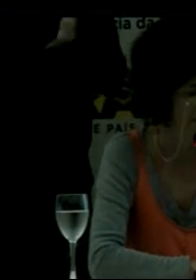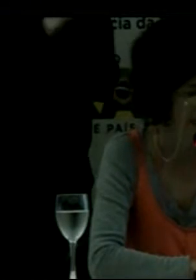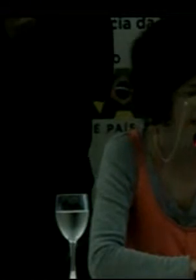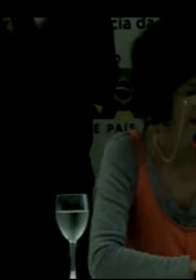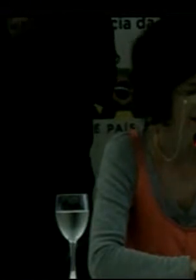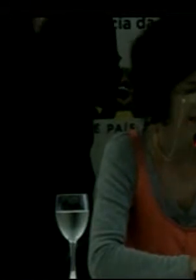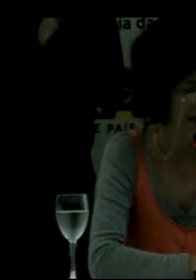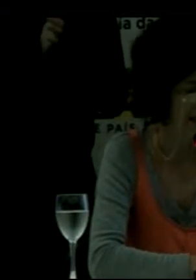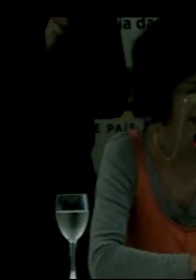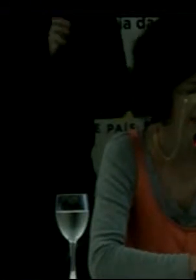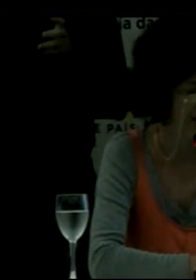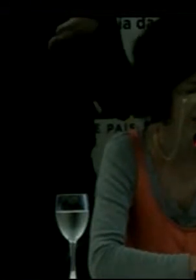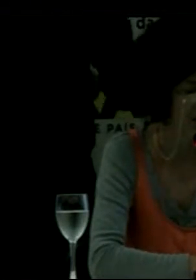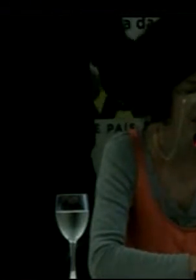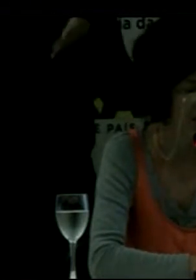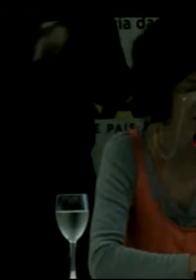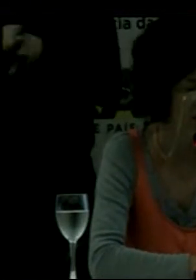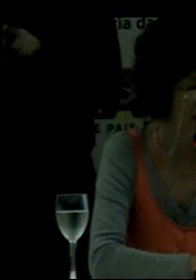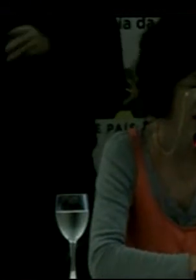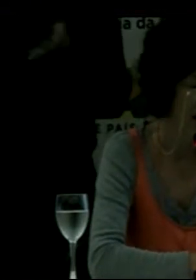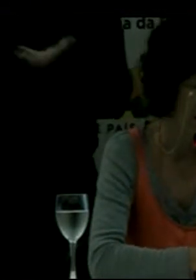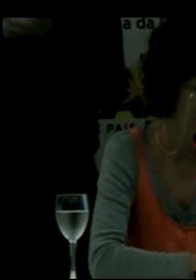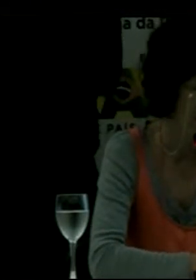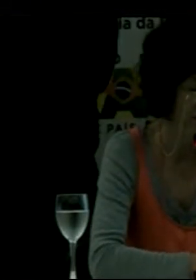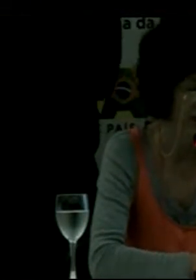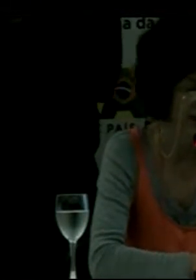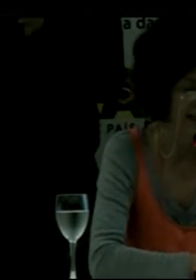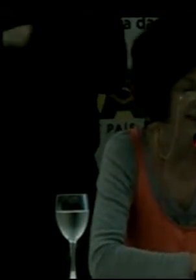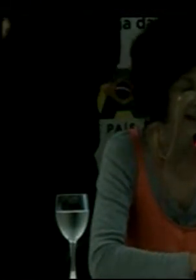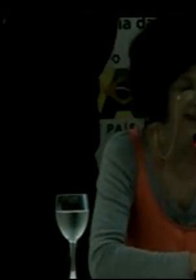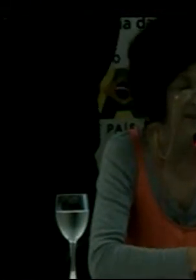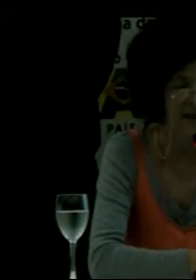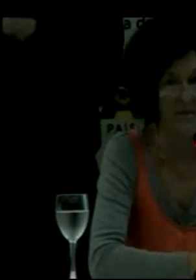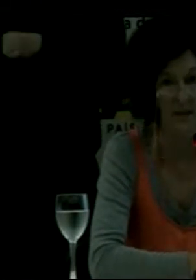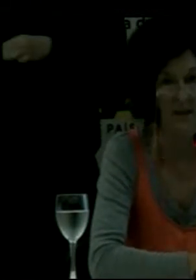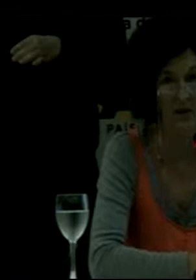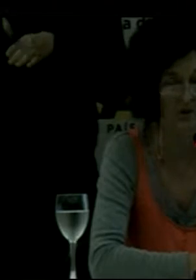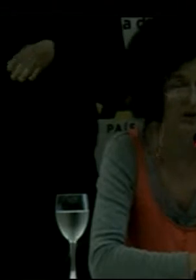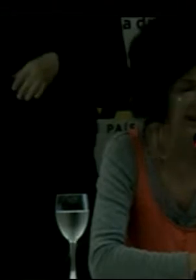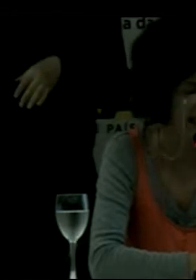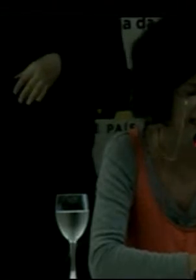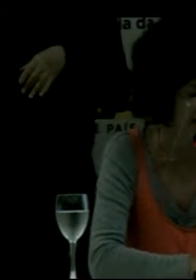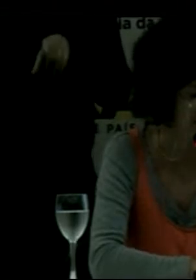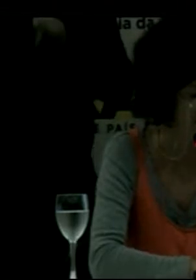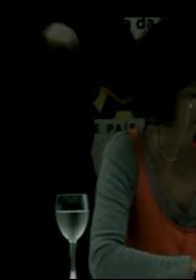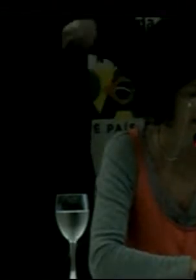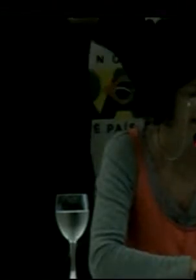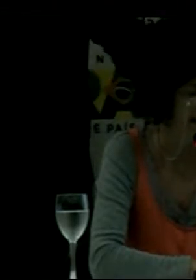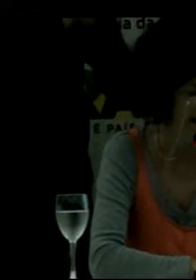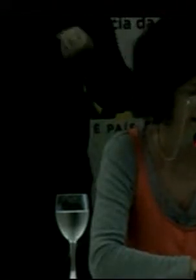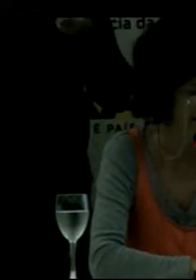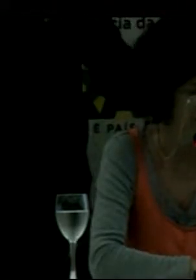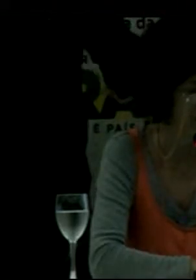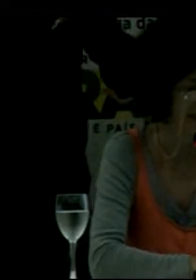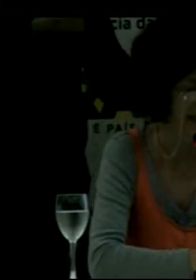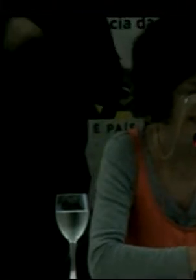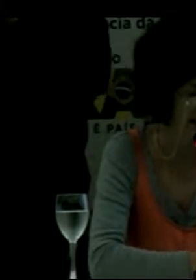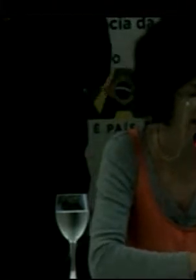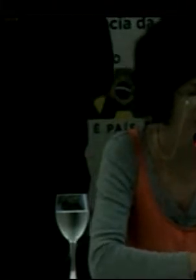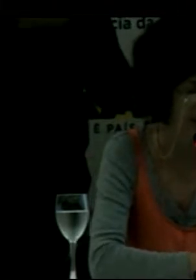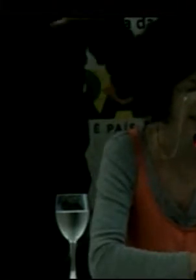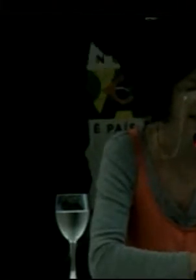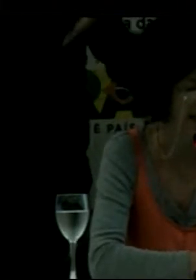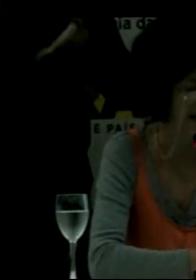participação. Facilitaria a gestão ou fortaleceria a participação na sociedade,